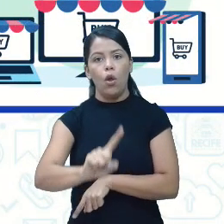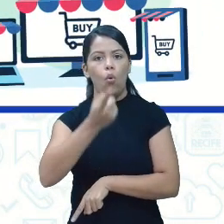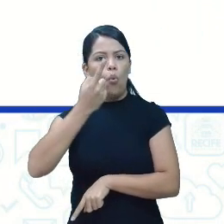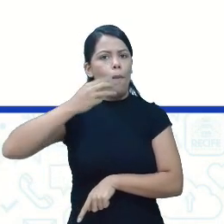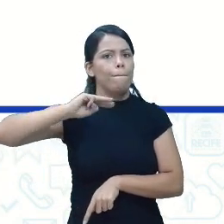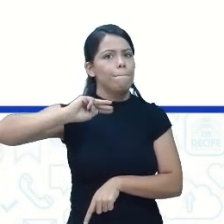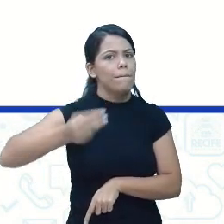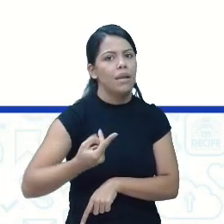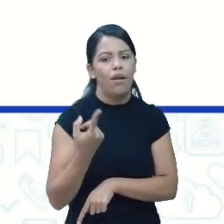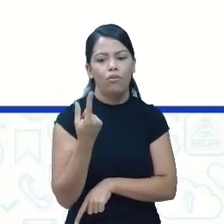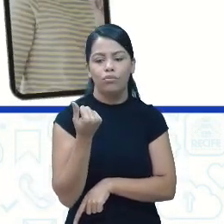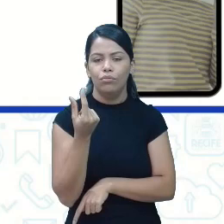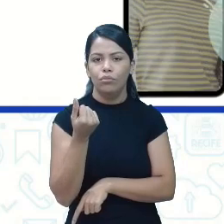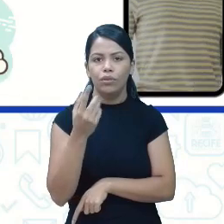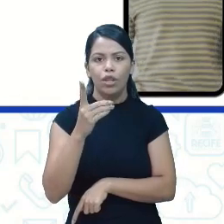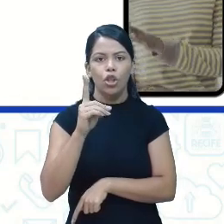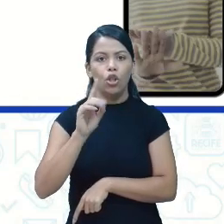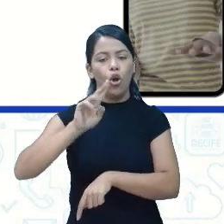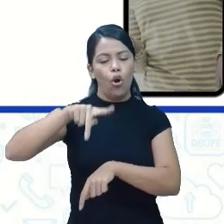online.